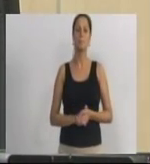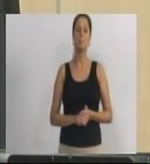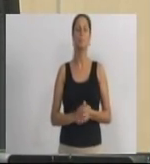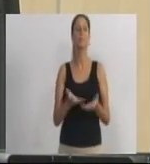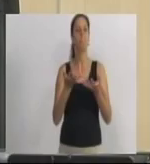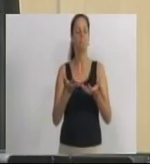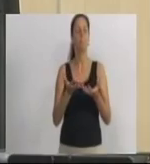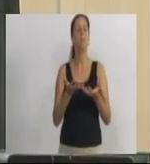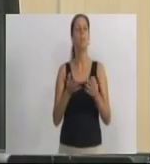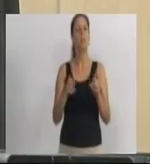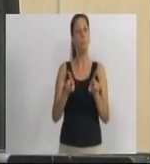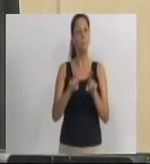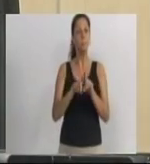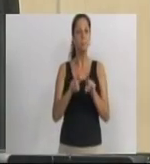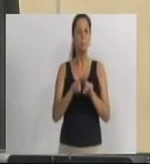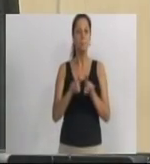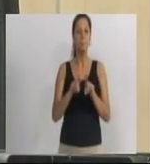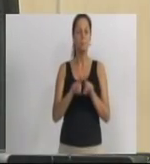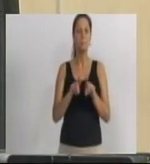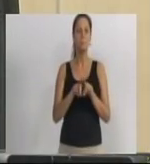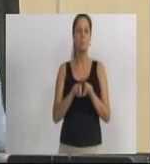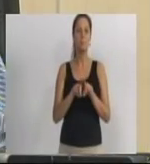quero já também